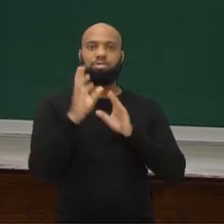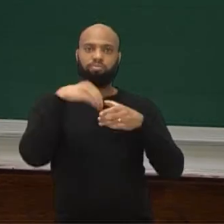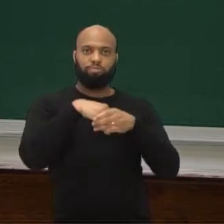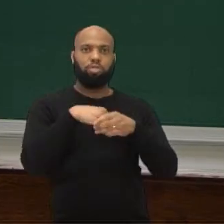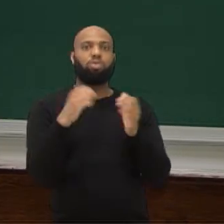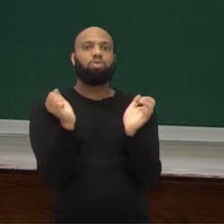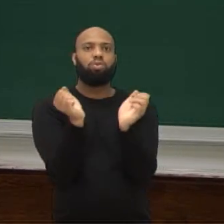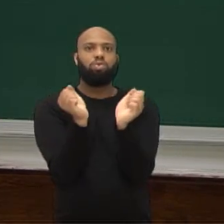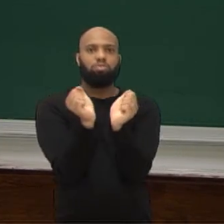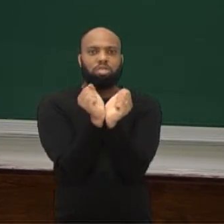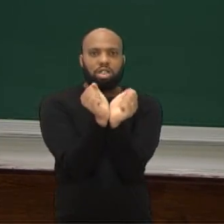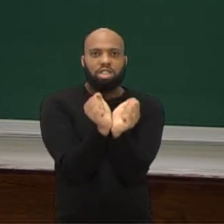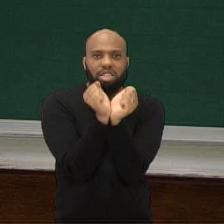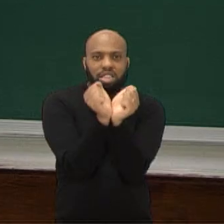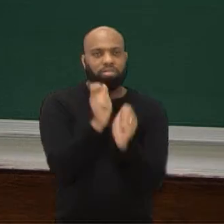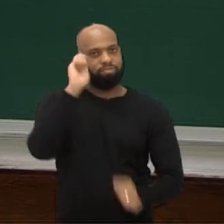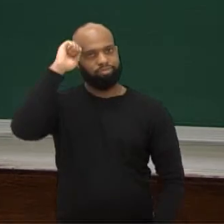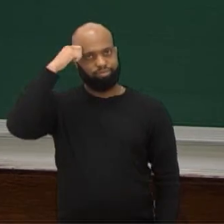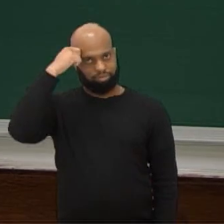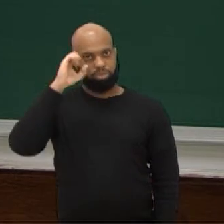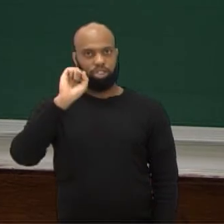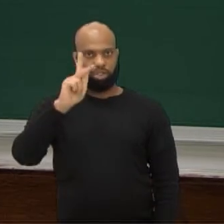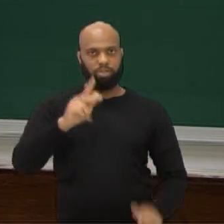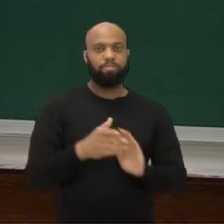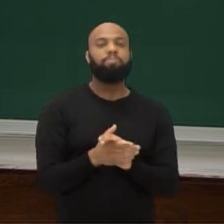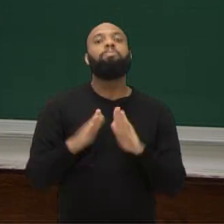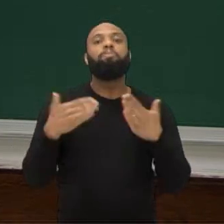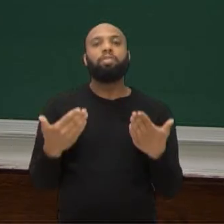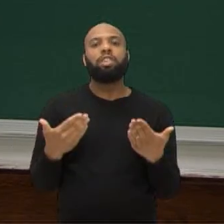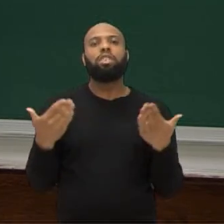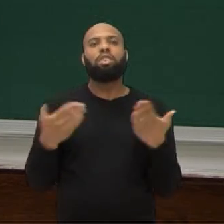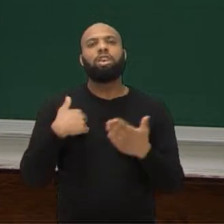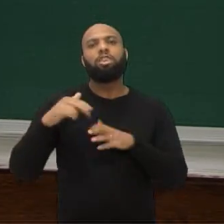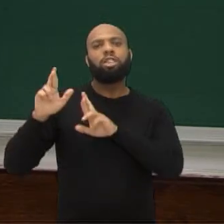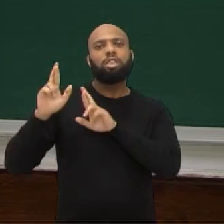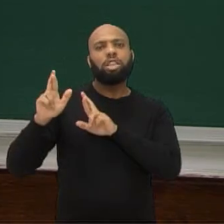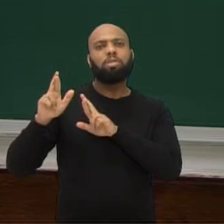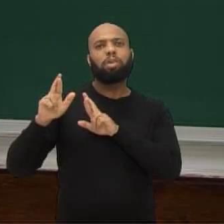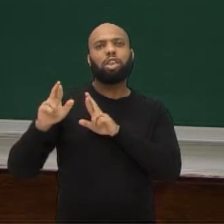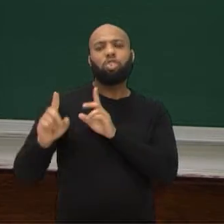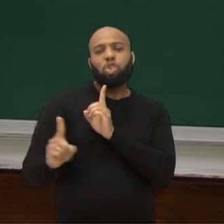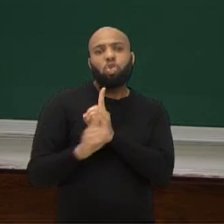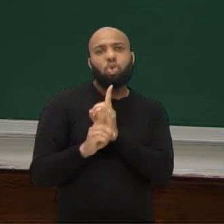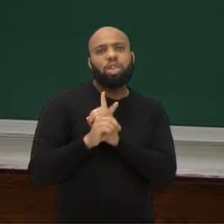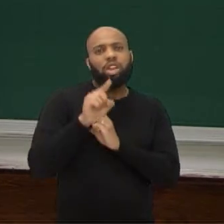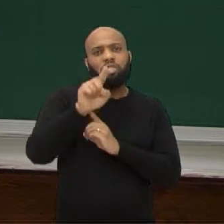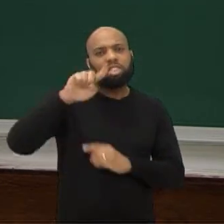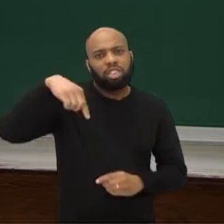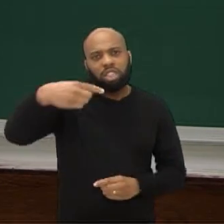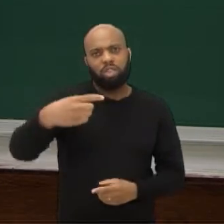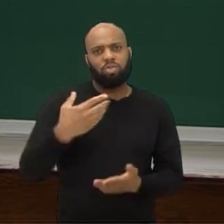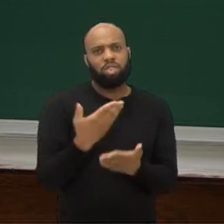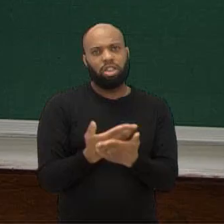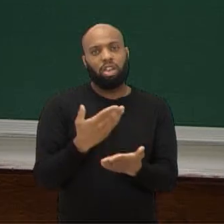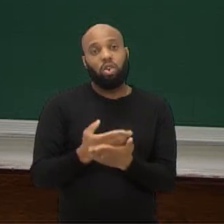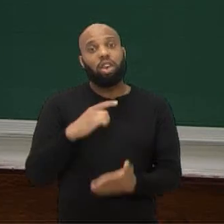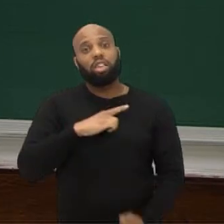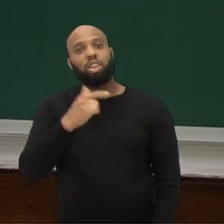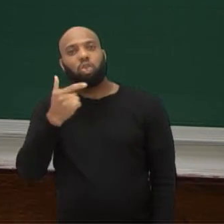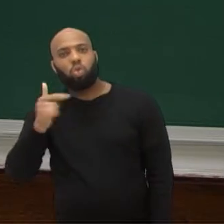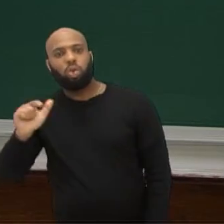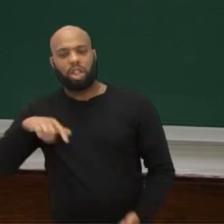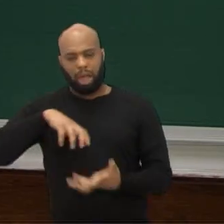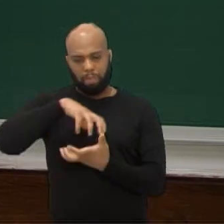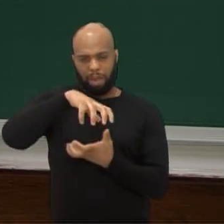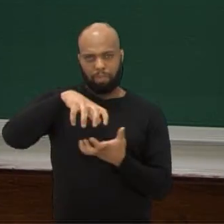escravizados, afrodescendentes africanos, ok? Então, gente, eu espero vocês na próxima aula para mais uma revolta do